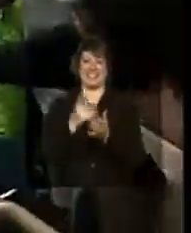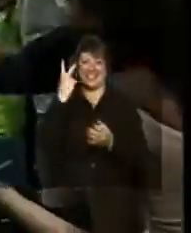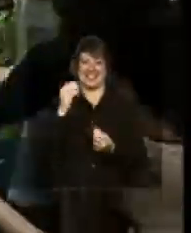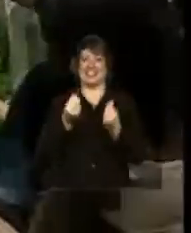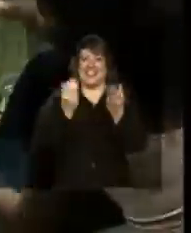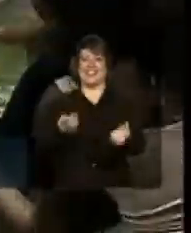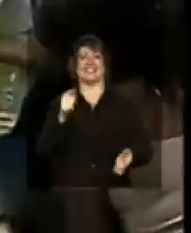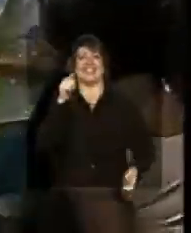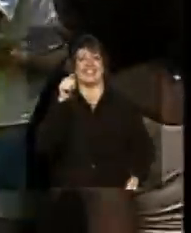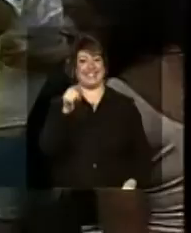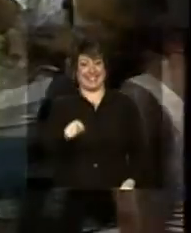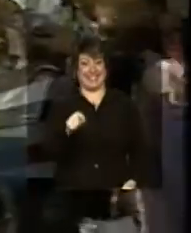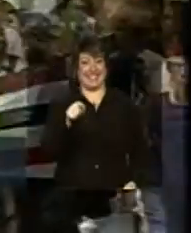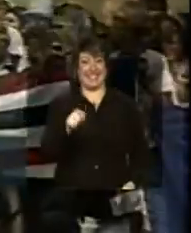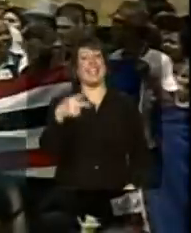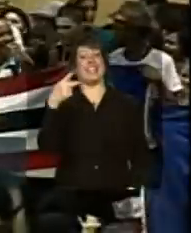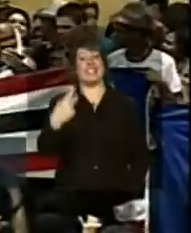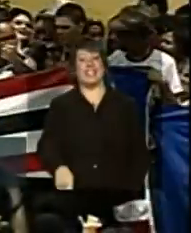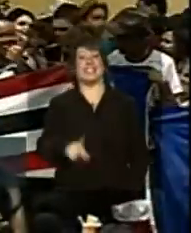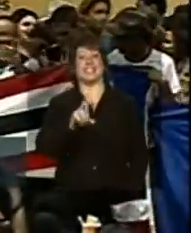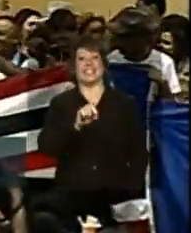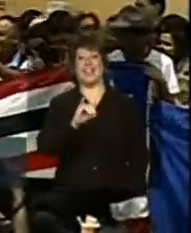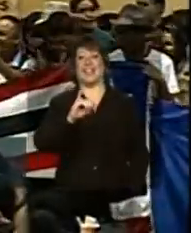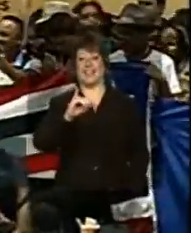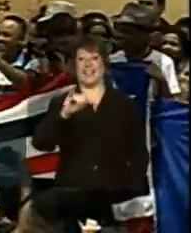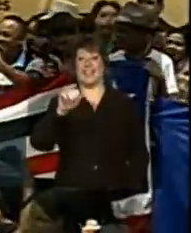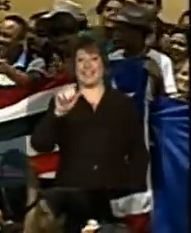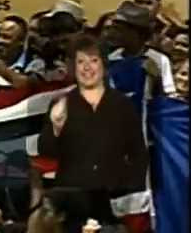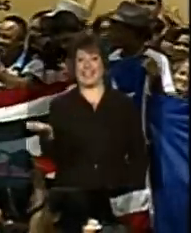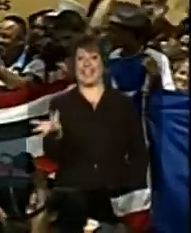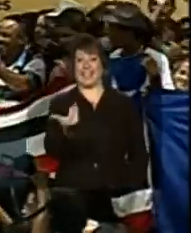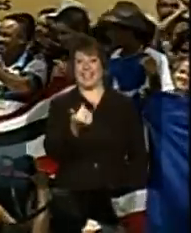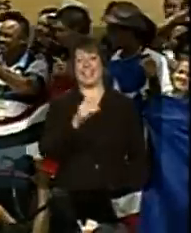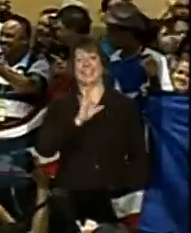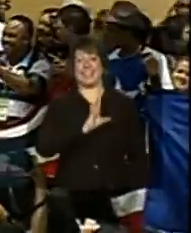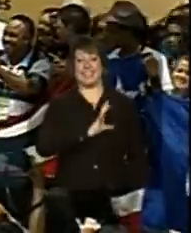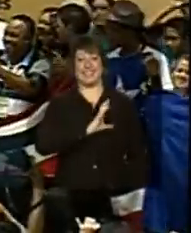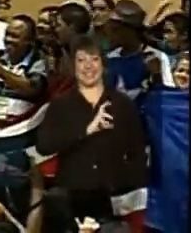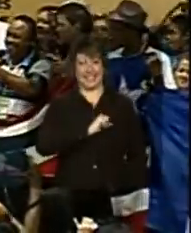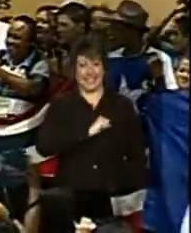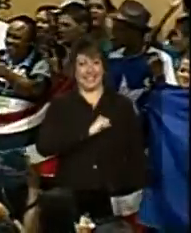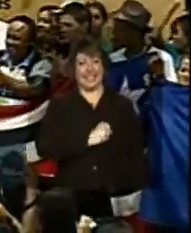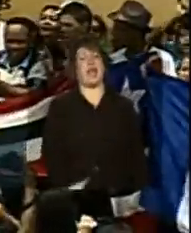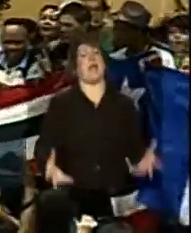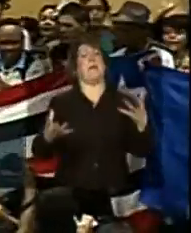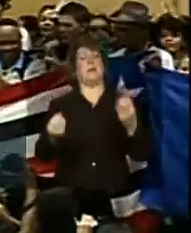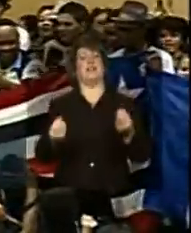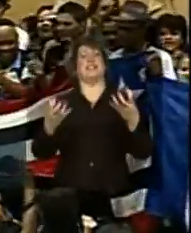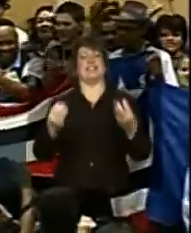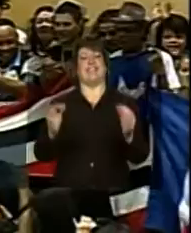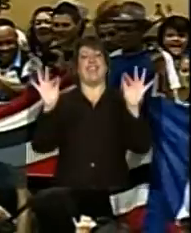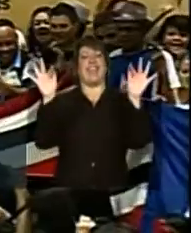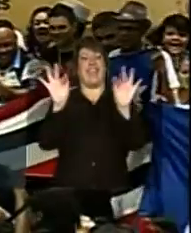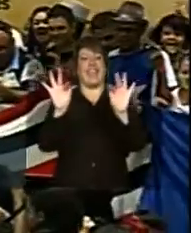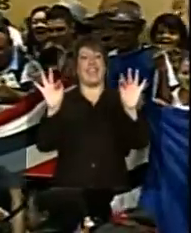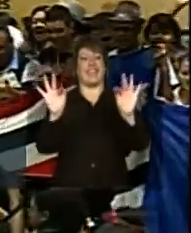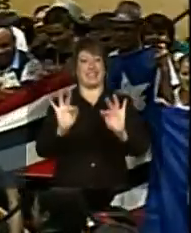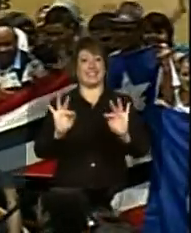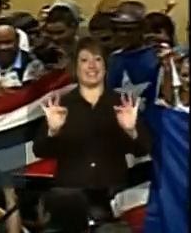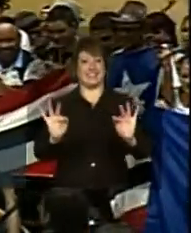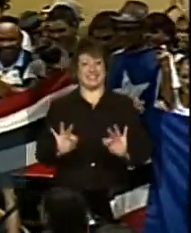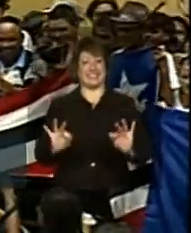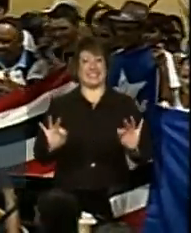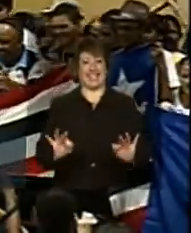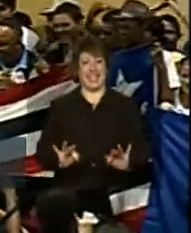Parabéns pra você, nessa data querida, muitas